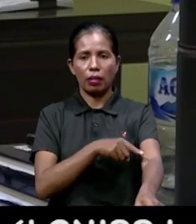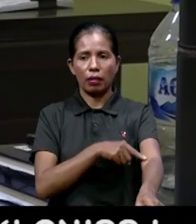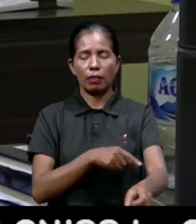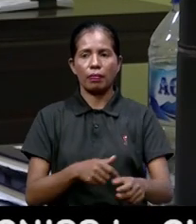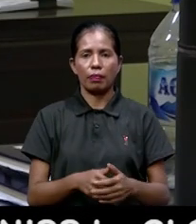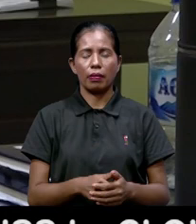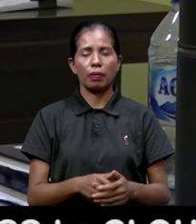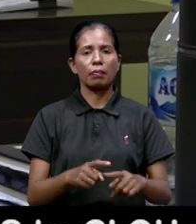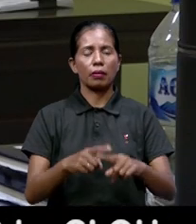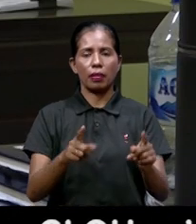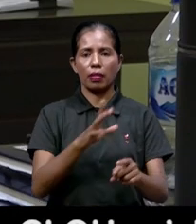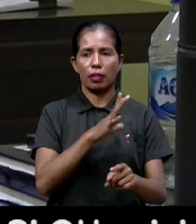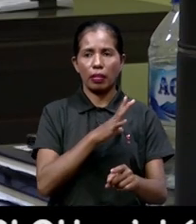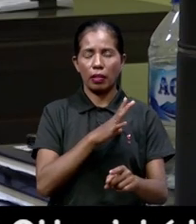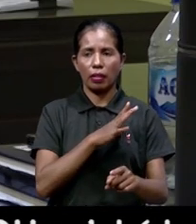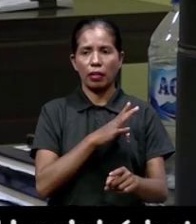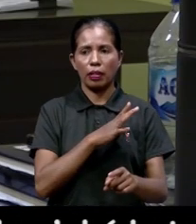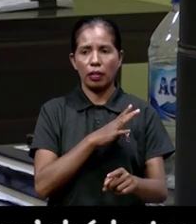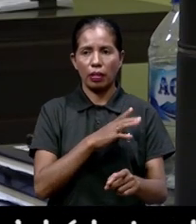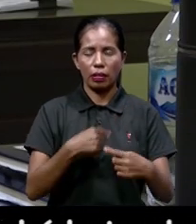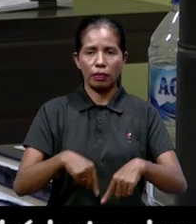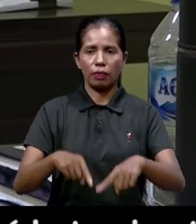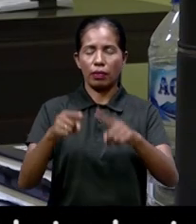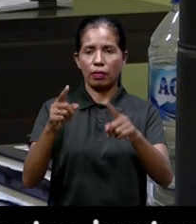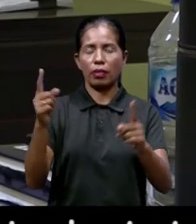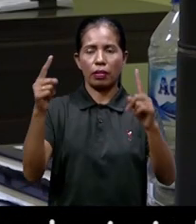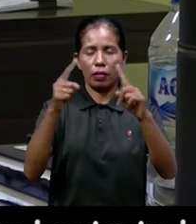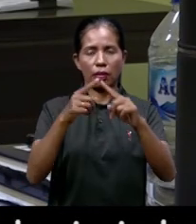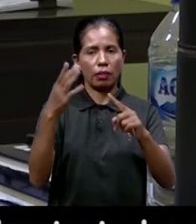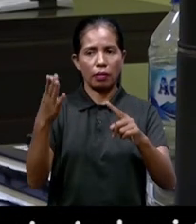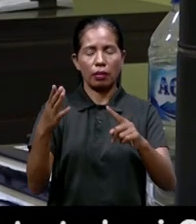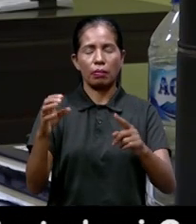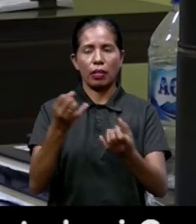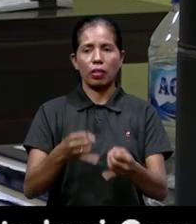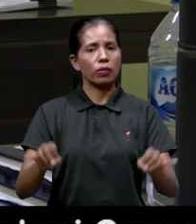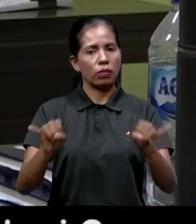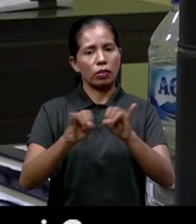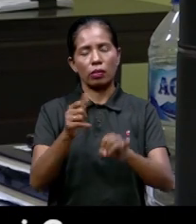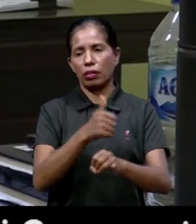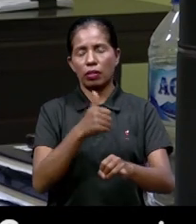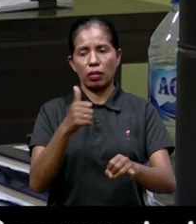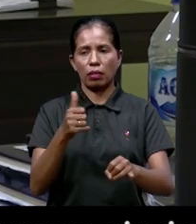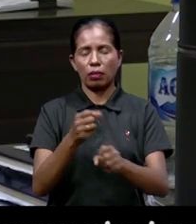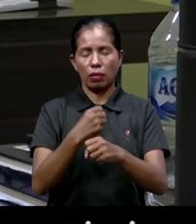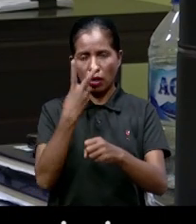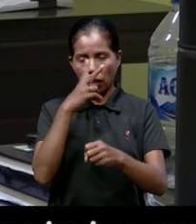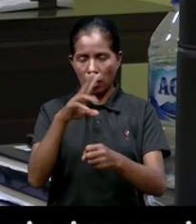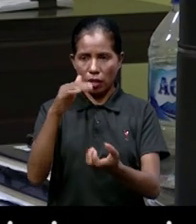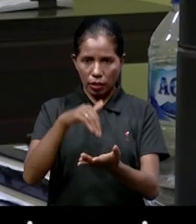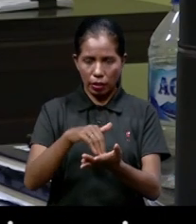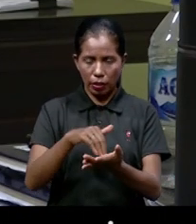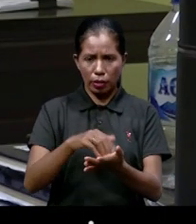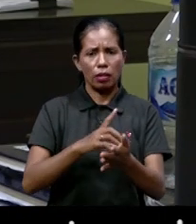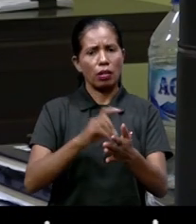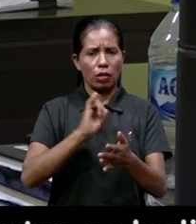be espera kata koin submete fila faleona ba va a instituir ser celu para orar la verificación y ahora no en